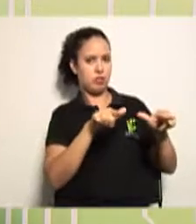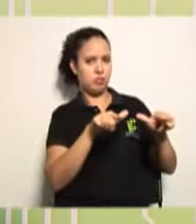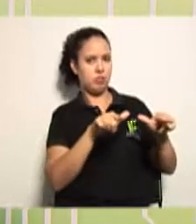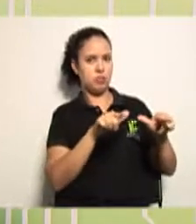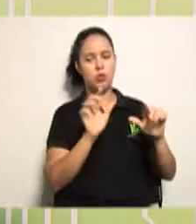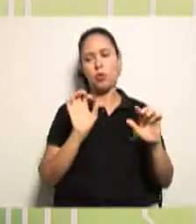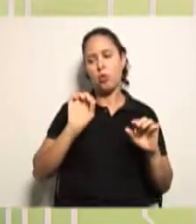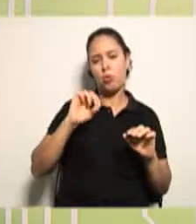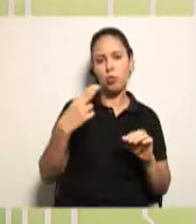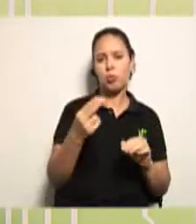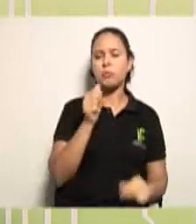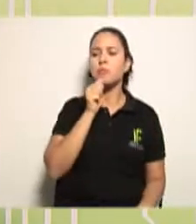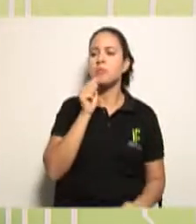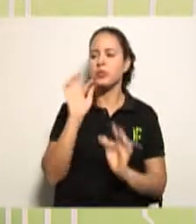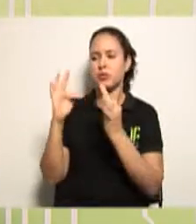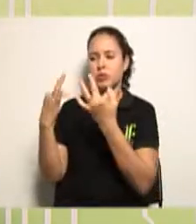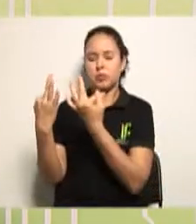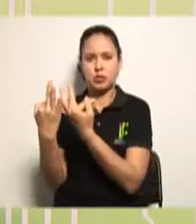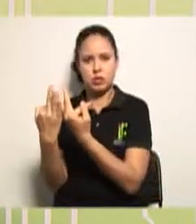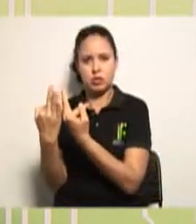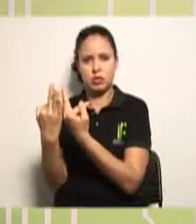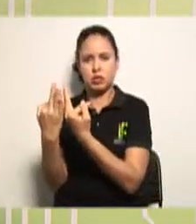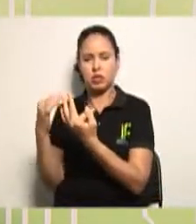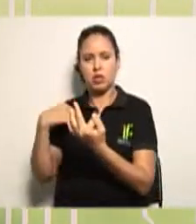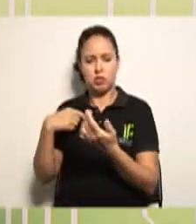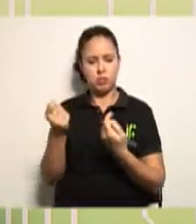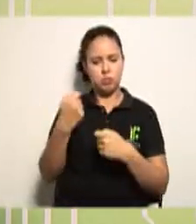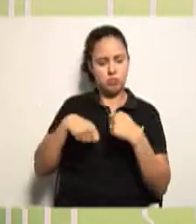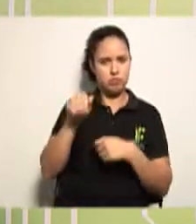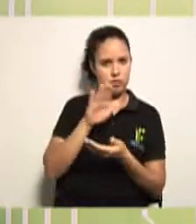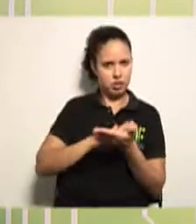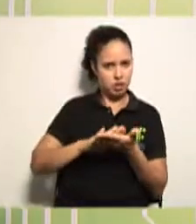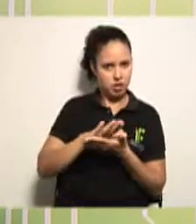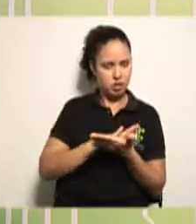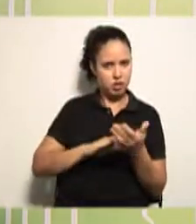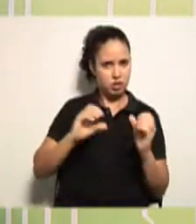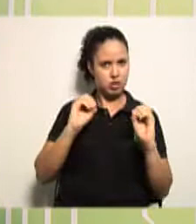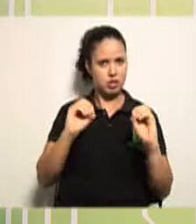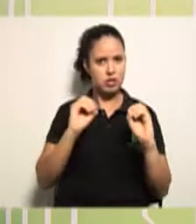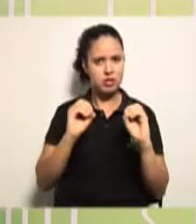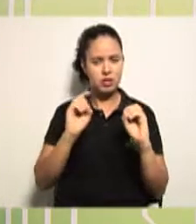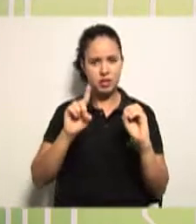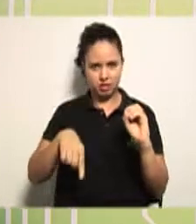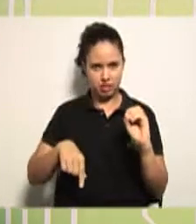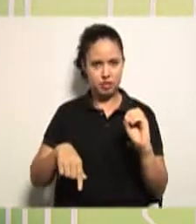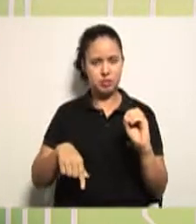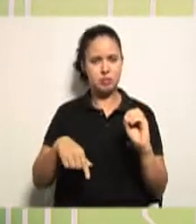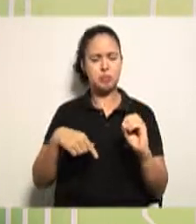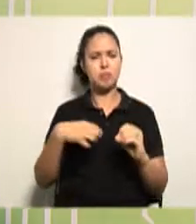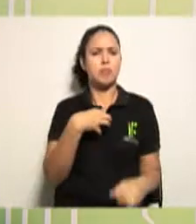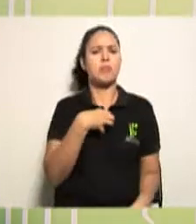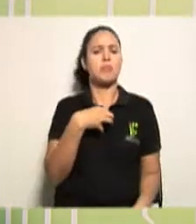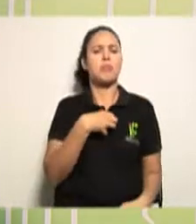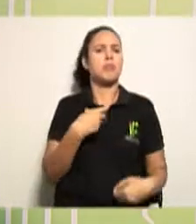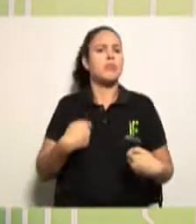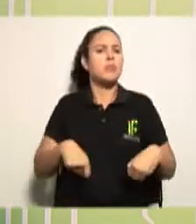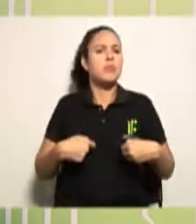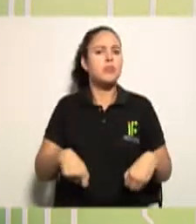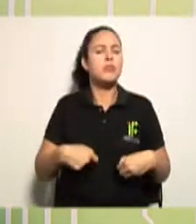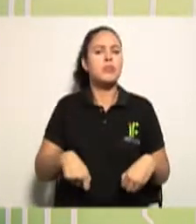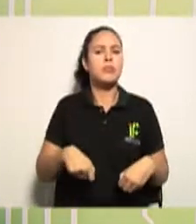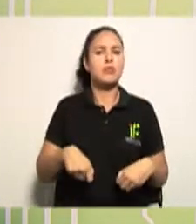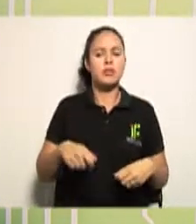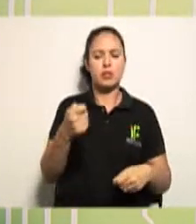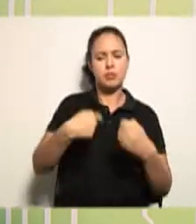uma família, eu não tenho necessidade de administrar nada, eu não sinto essa necessidade ou preciso no meu dia a